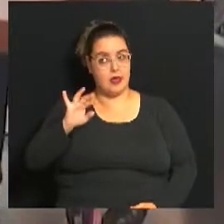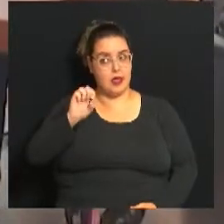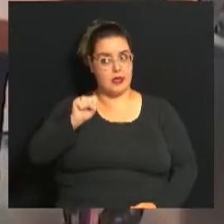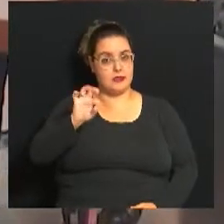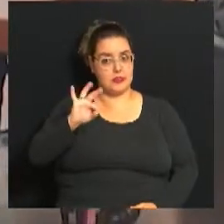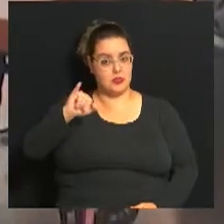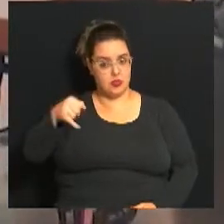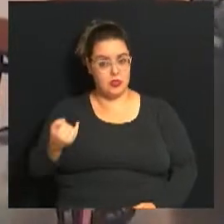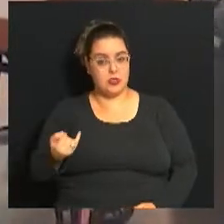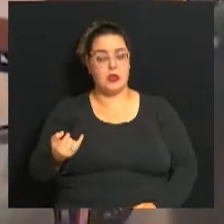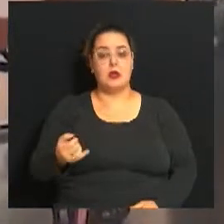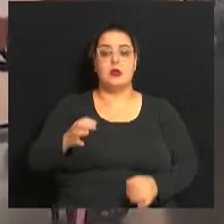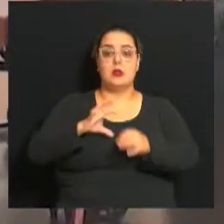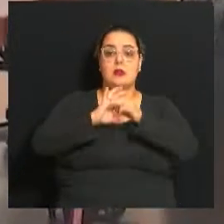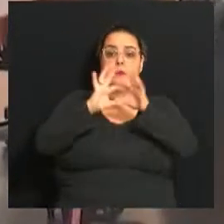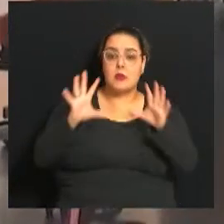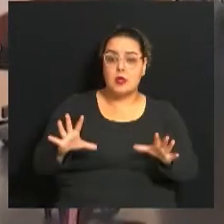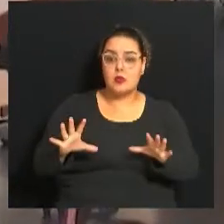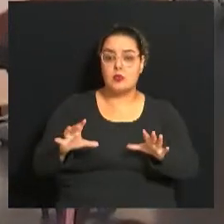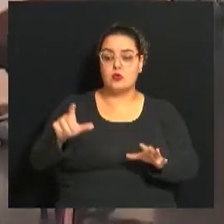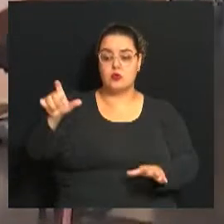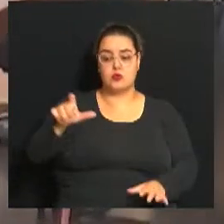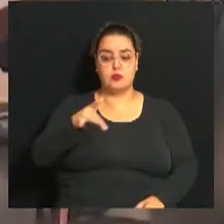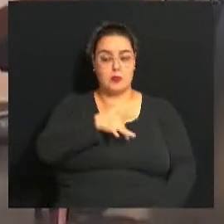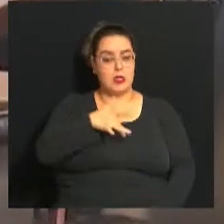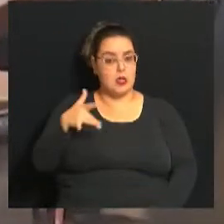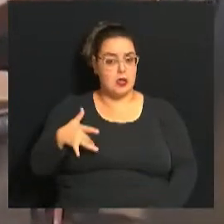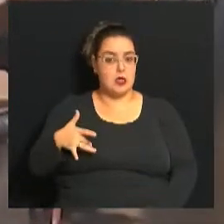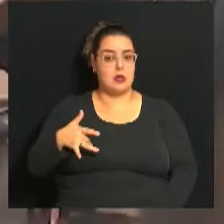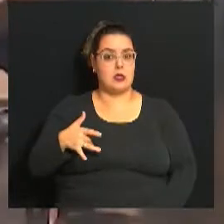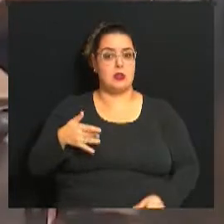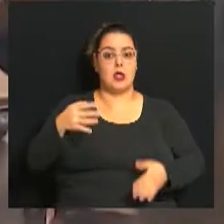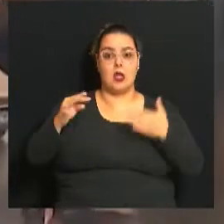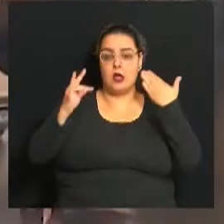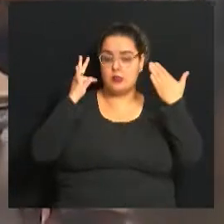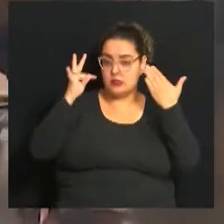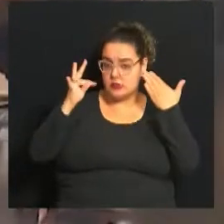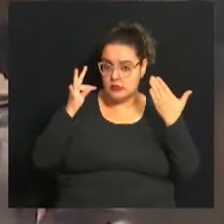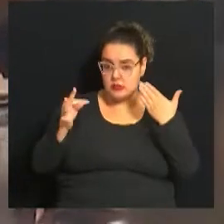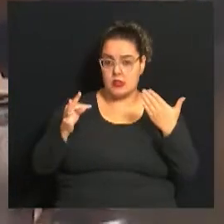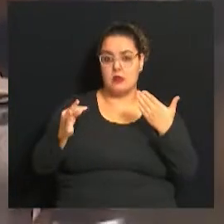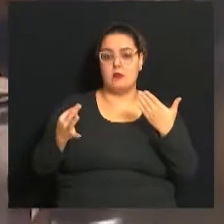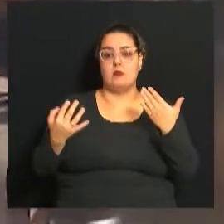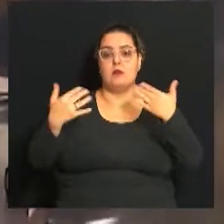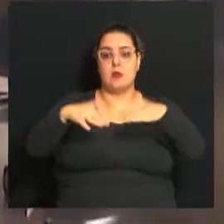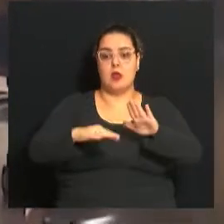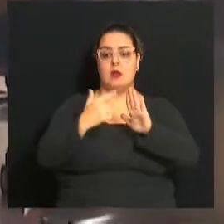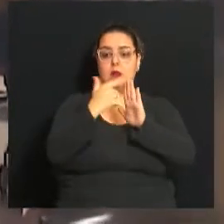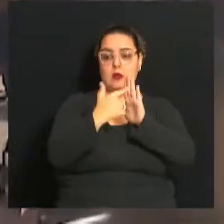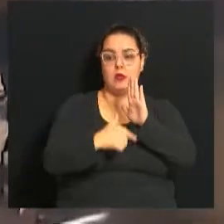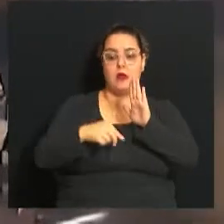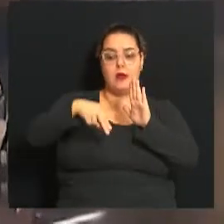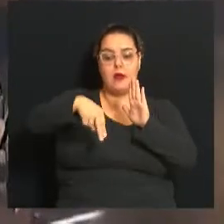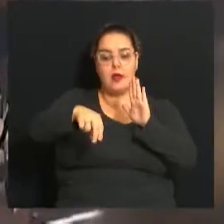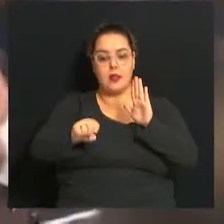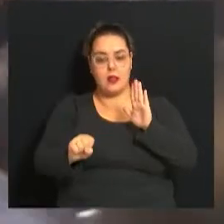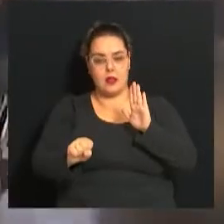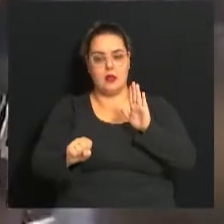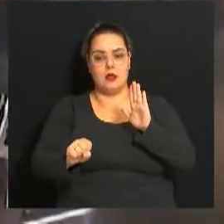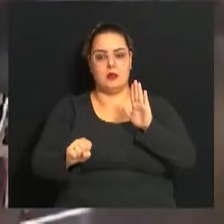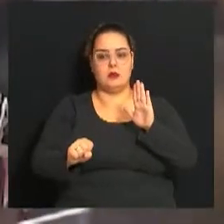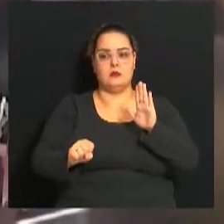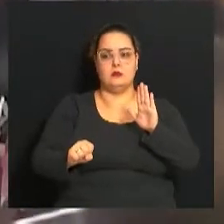cobertura obrigatória dos planos de saúde às terapias incluídas na lista da ANS, a Agência Nacional de